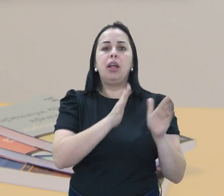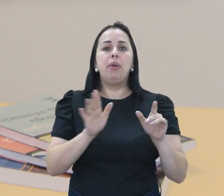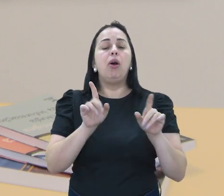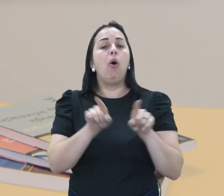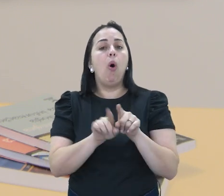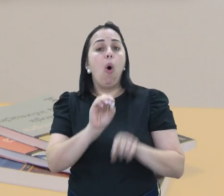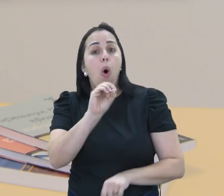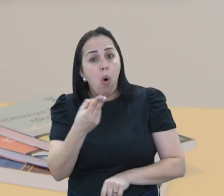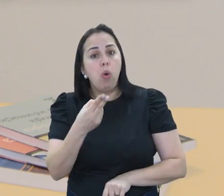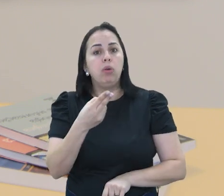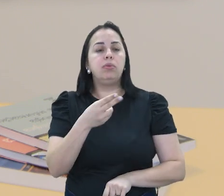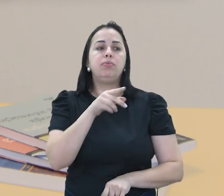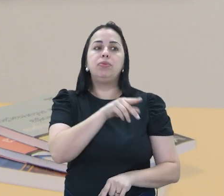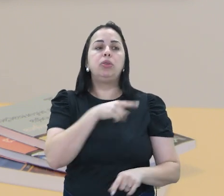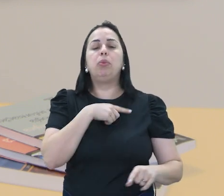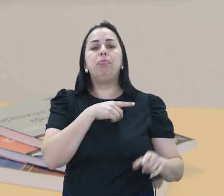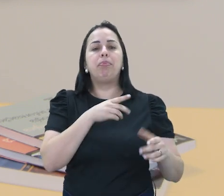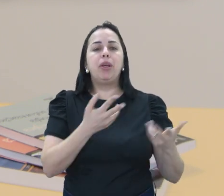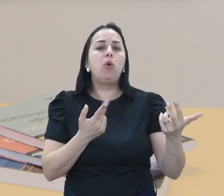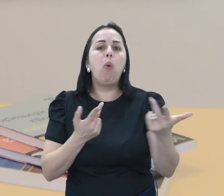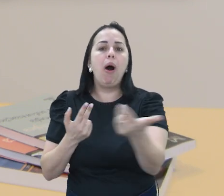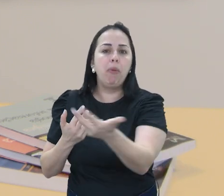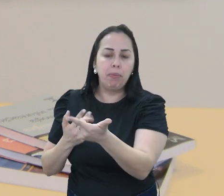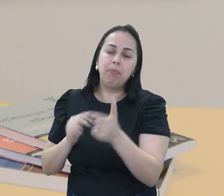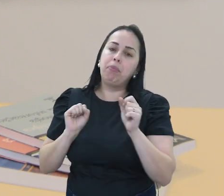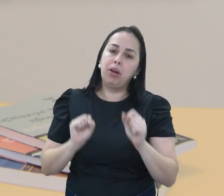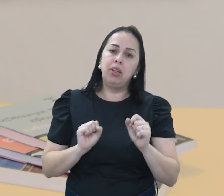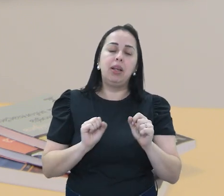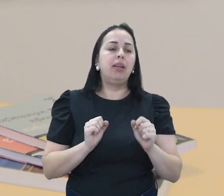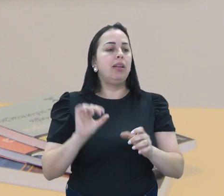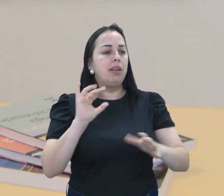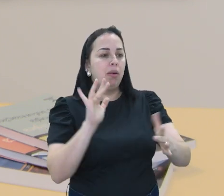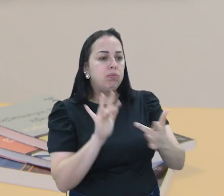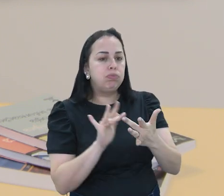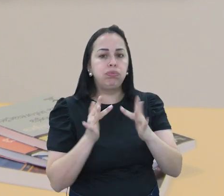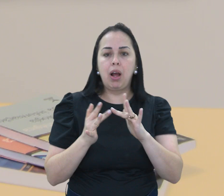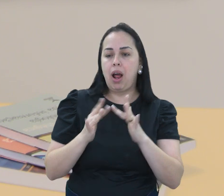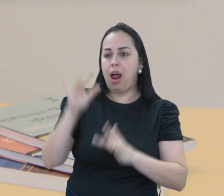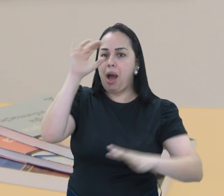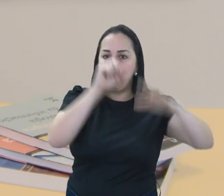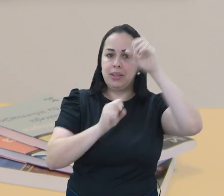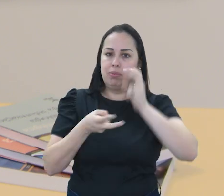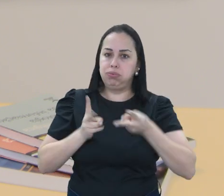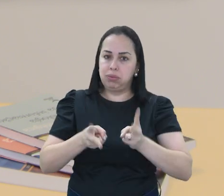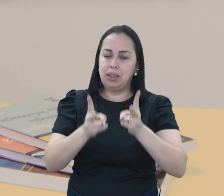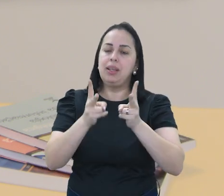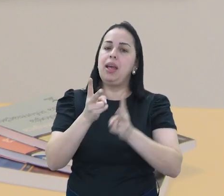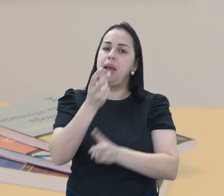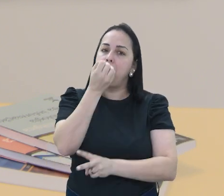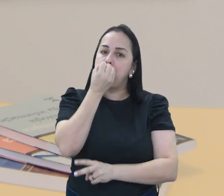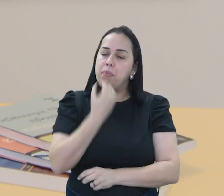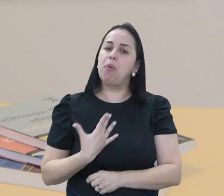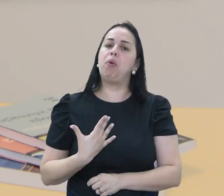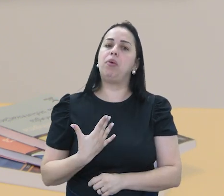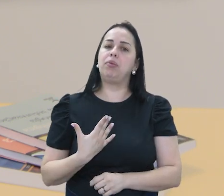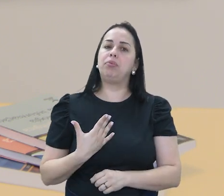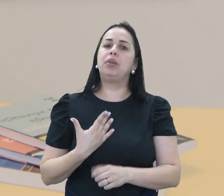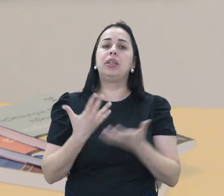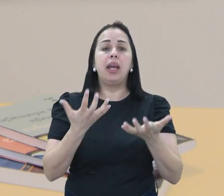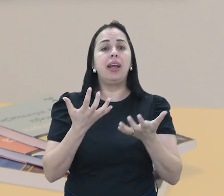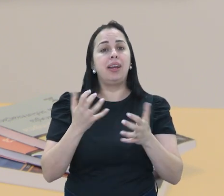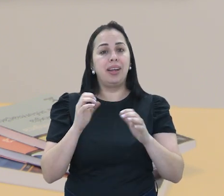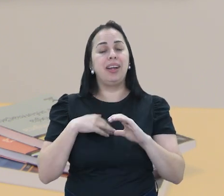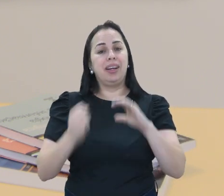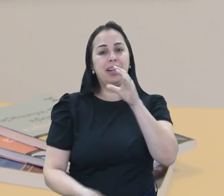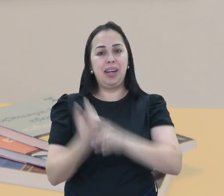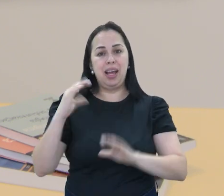encadeamento produtivo ou todos do mesmo negócio. De qualquer maneira, a convivência, o aprendizado contínuo é a grande